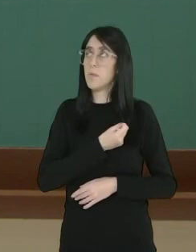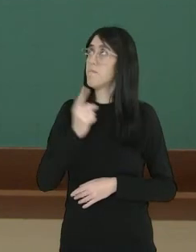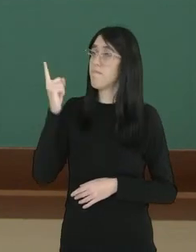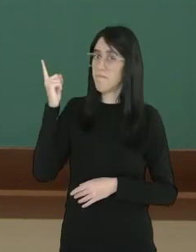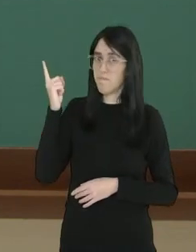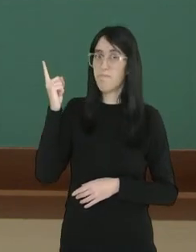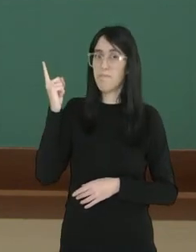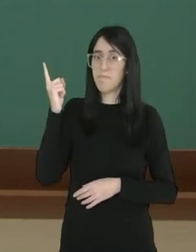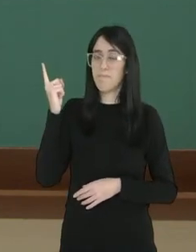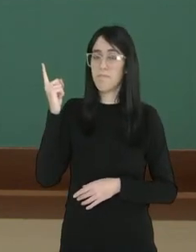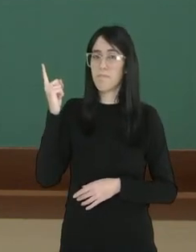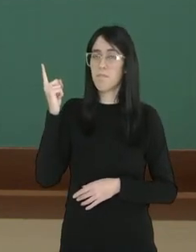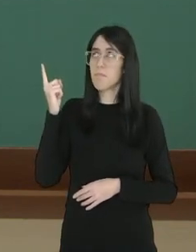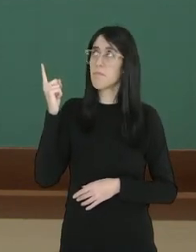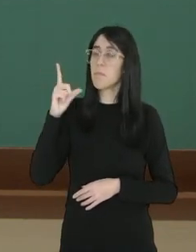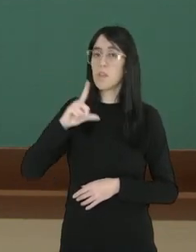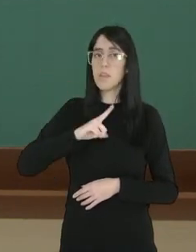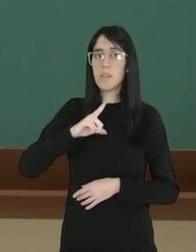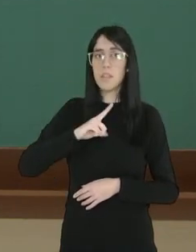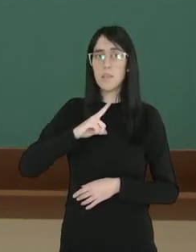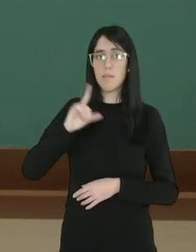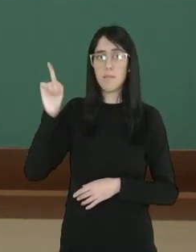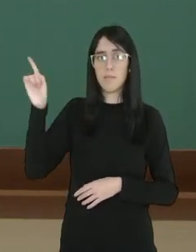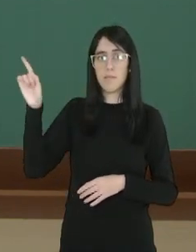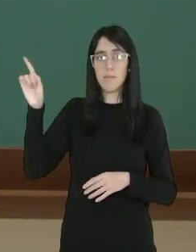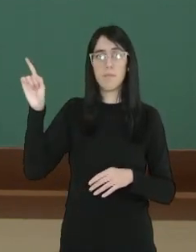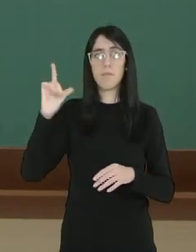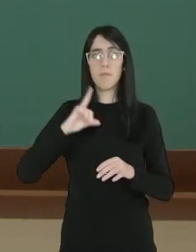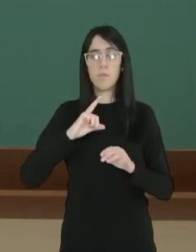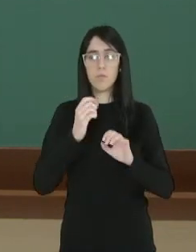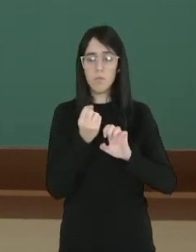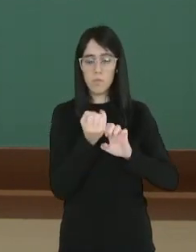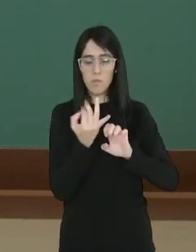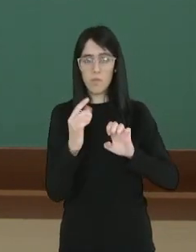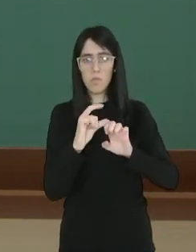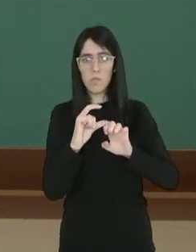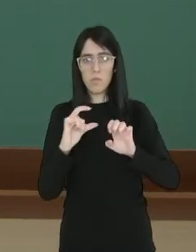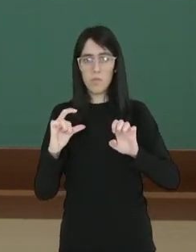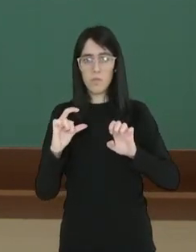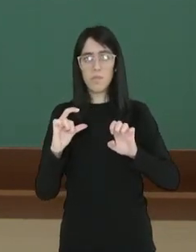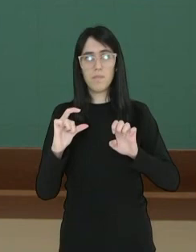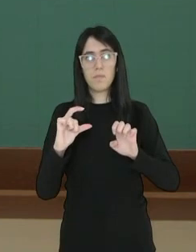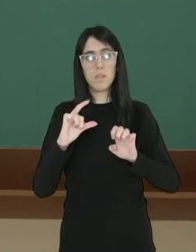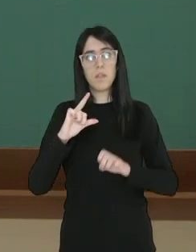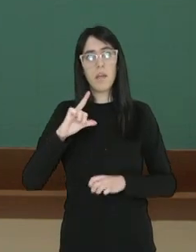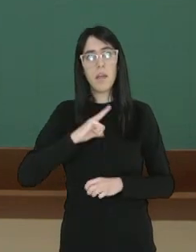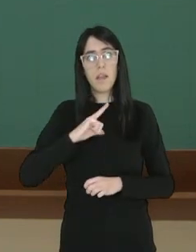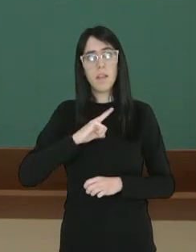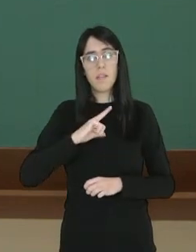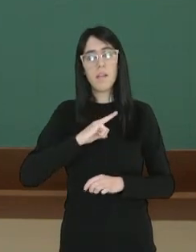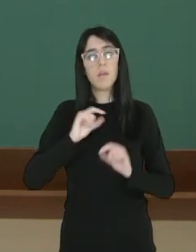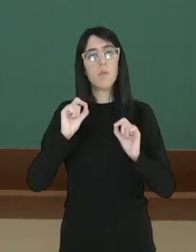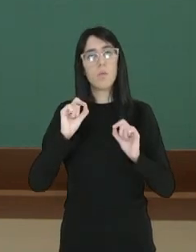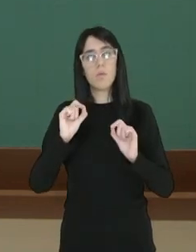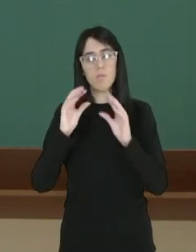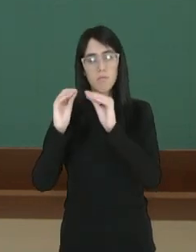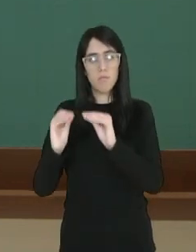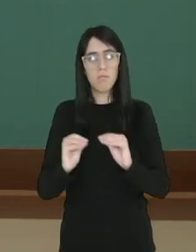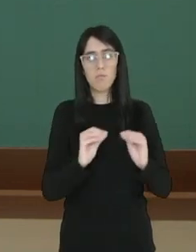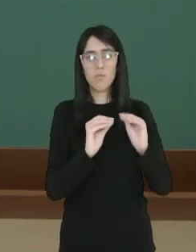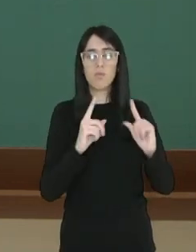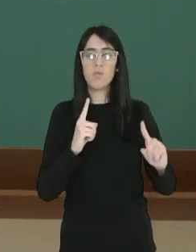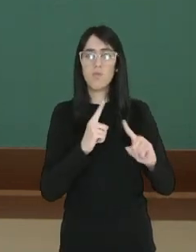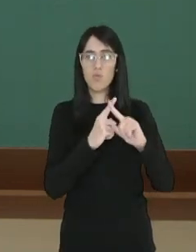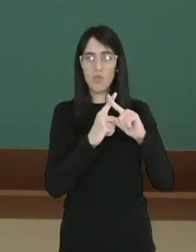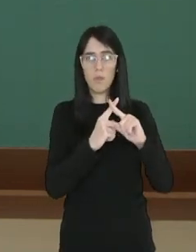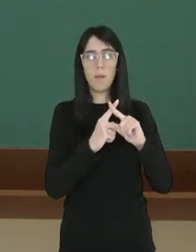ele está no expoente. Se eu usar a propriedade da potência, eu passo para cá ele multiplicando. Então, é isso que a gente vai fazer.